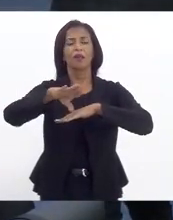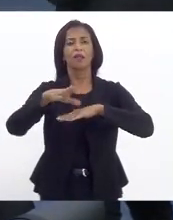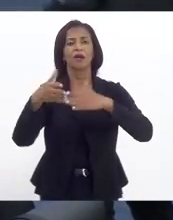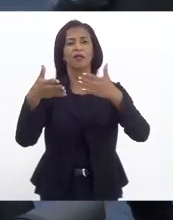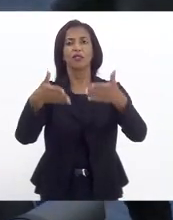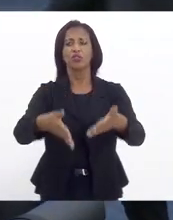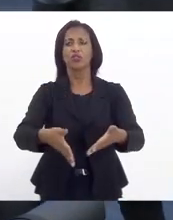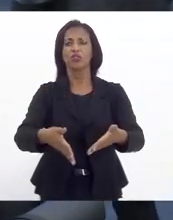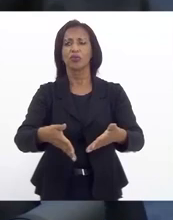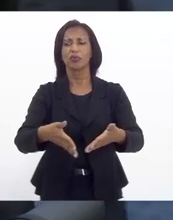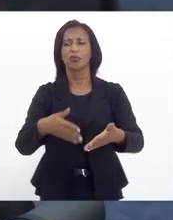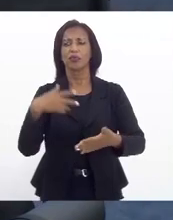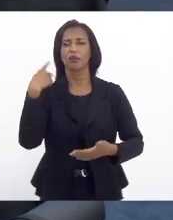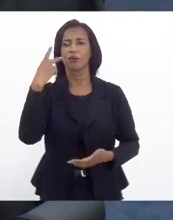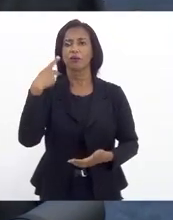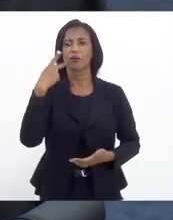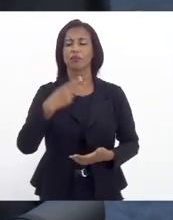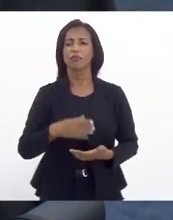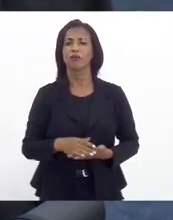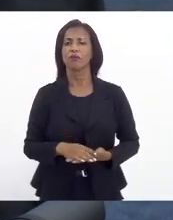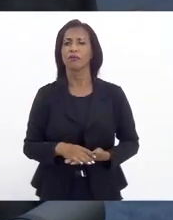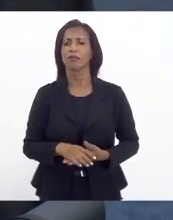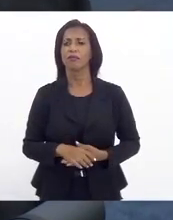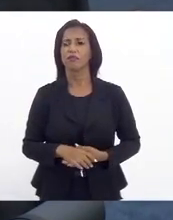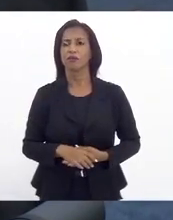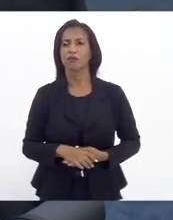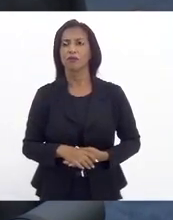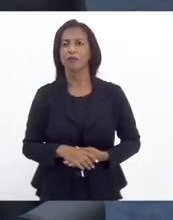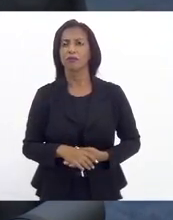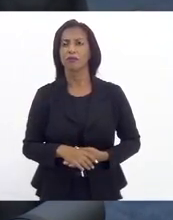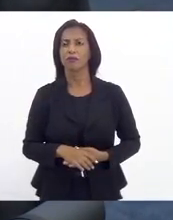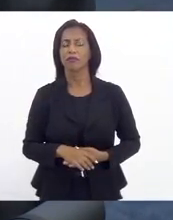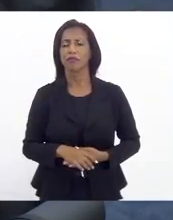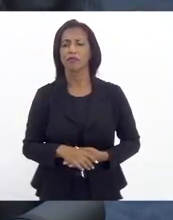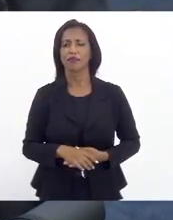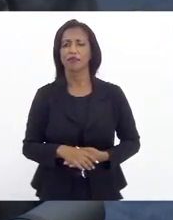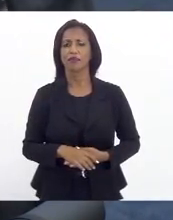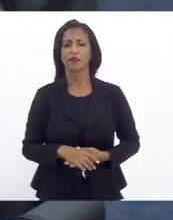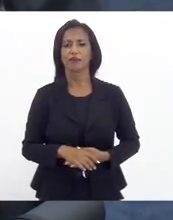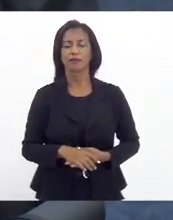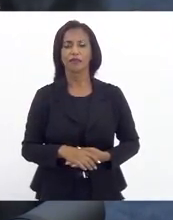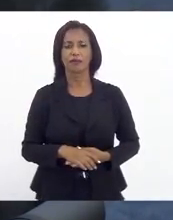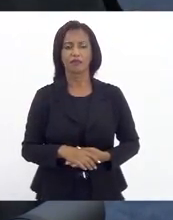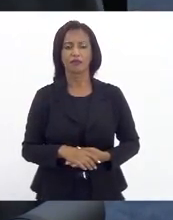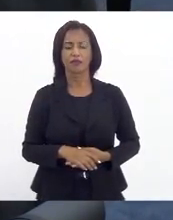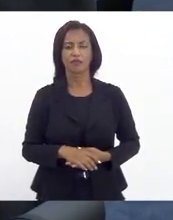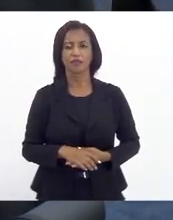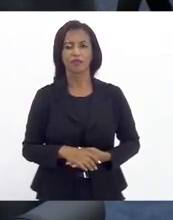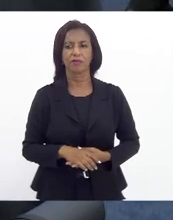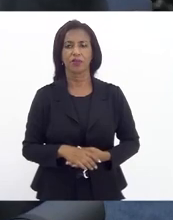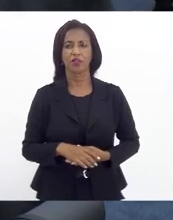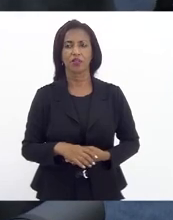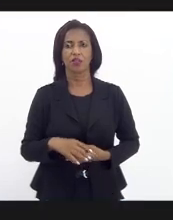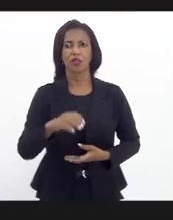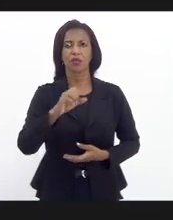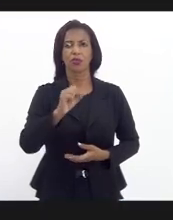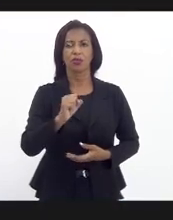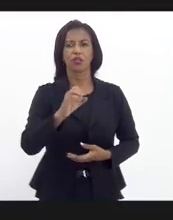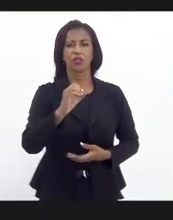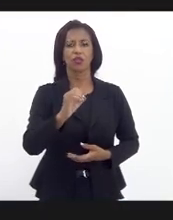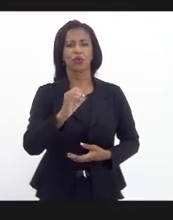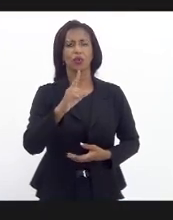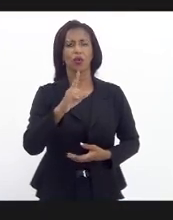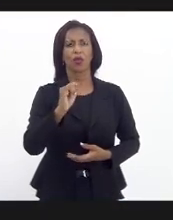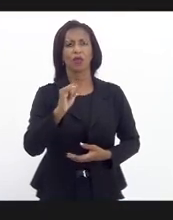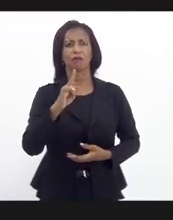parlamento? Mensagem? Solidariedade? Mensagem? Nas falas do Solidariedade, chegou que aqui caiu a